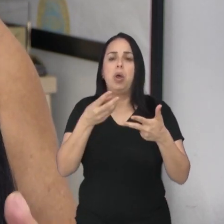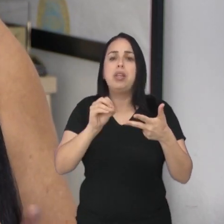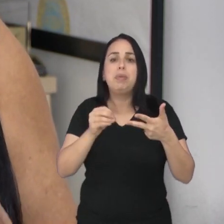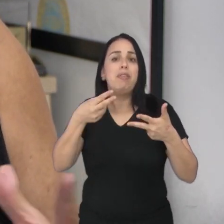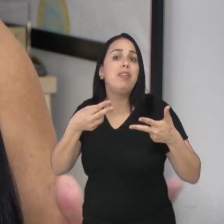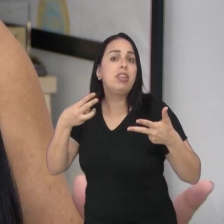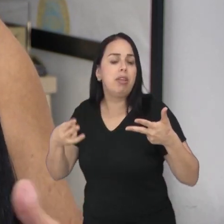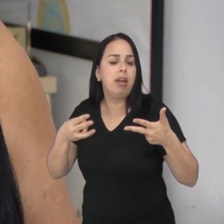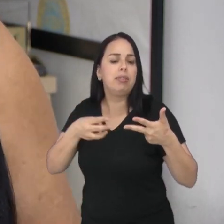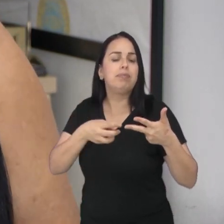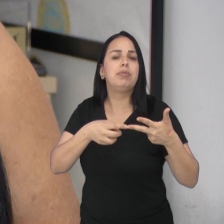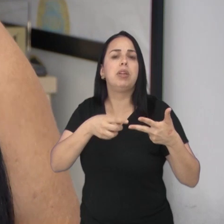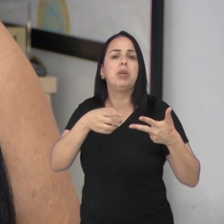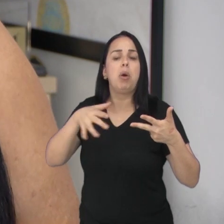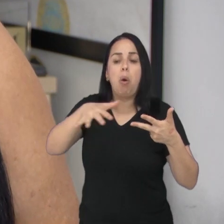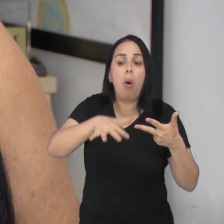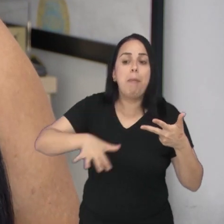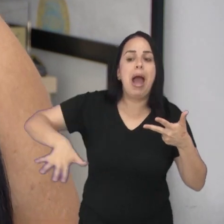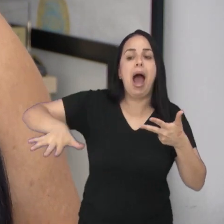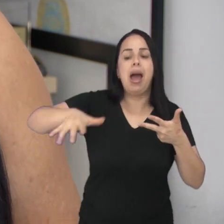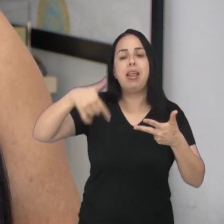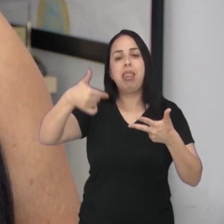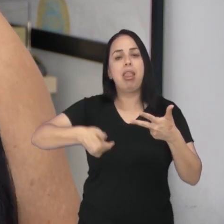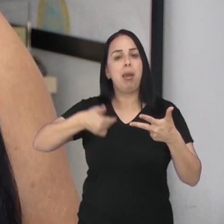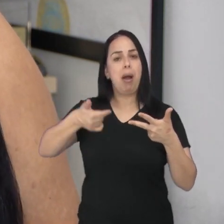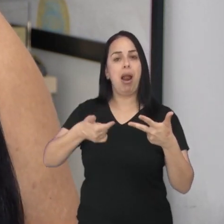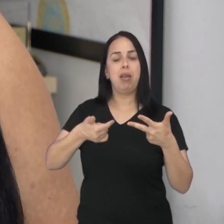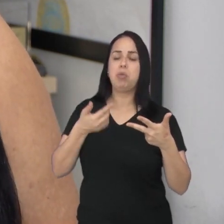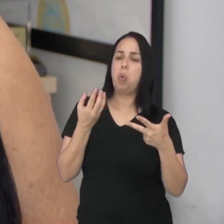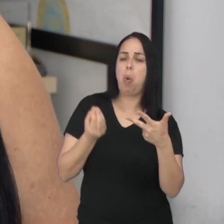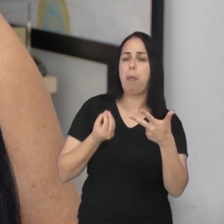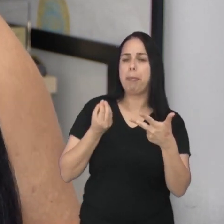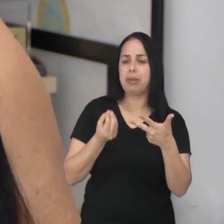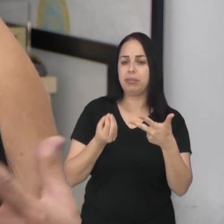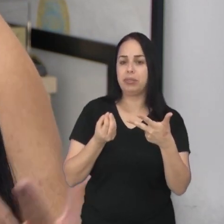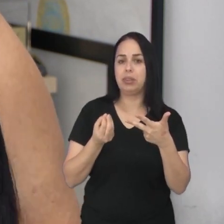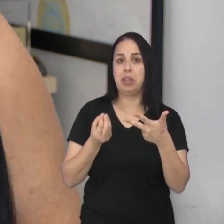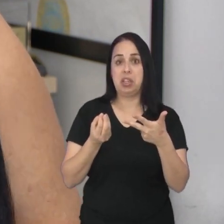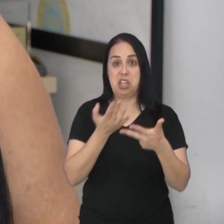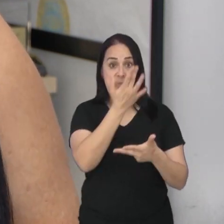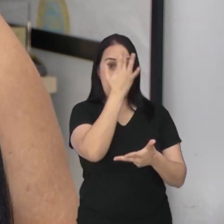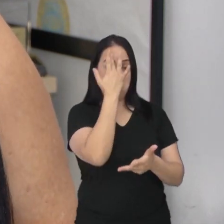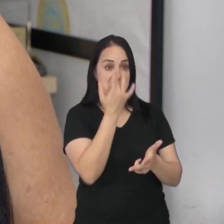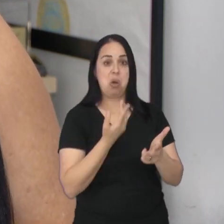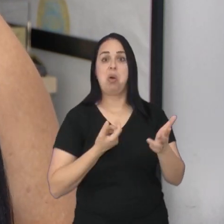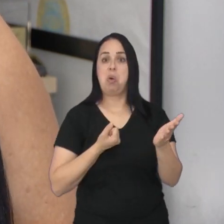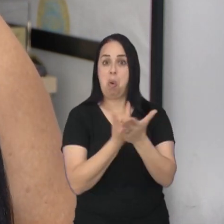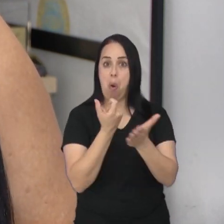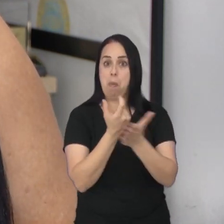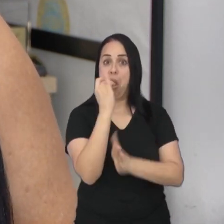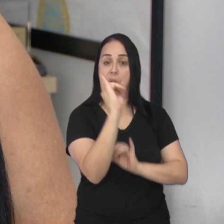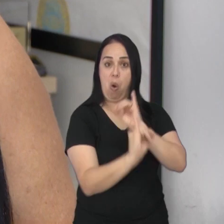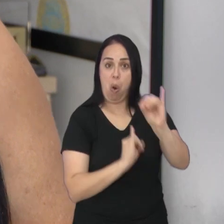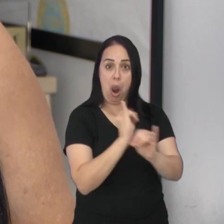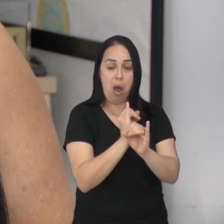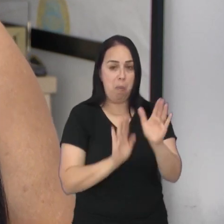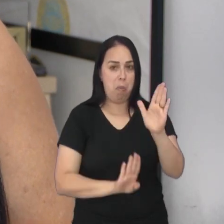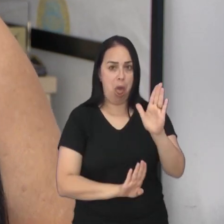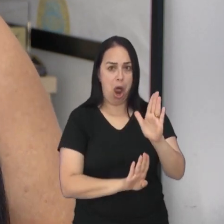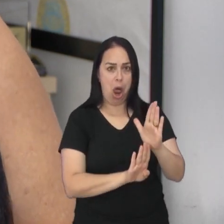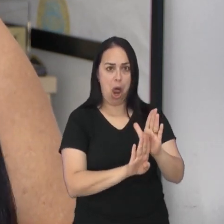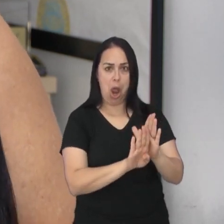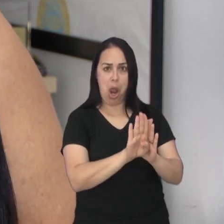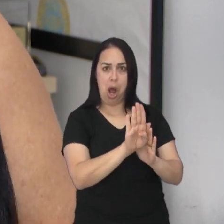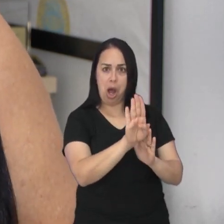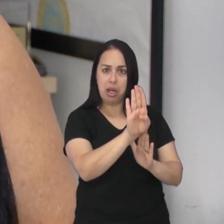todo mundo sentir como é que ia se comportar o mercado. E aí nós tivemos, né, as compras online que dispararam, então o transporte